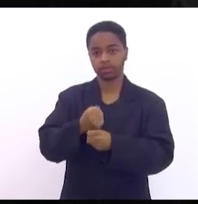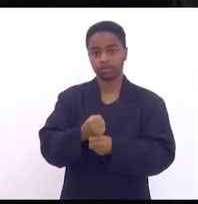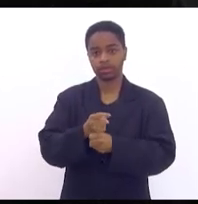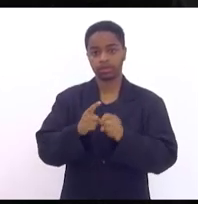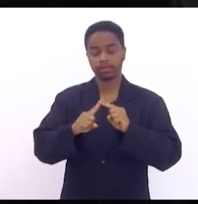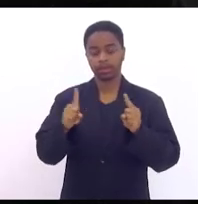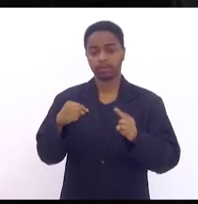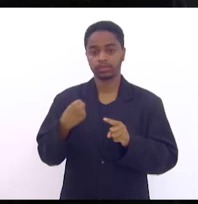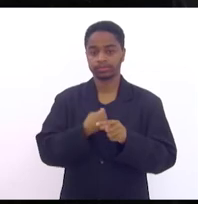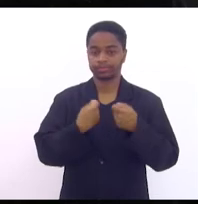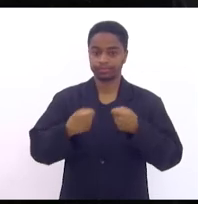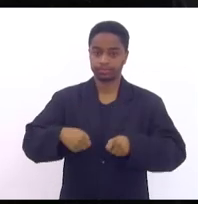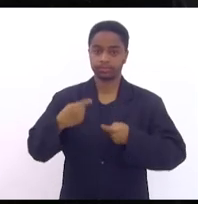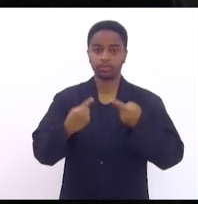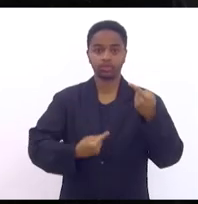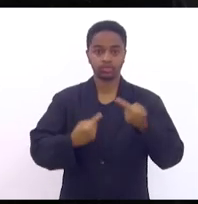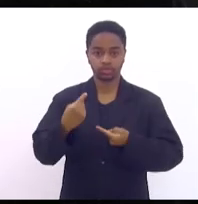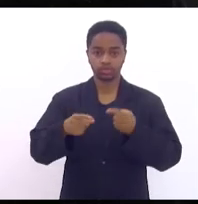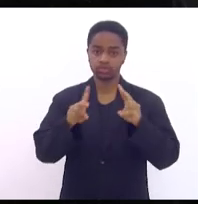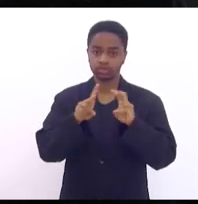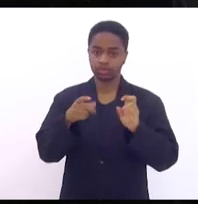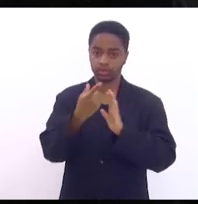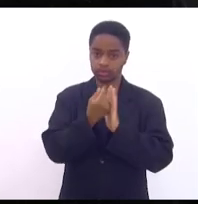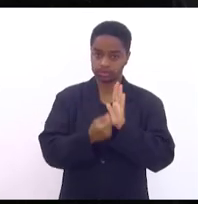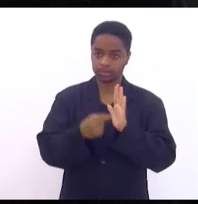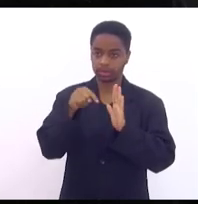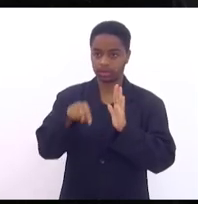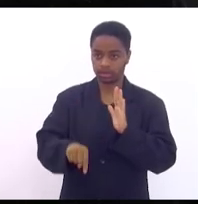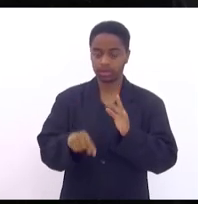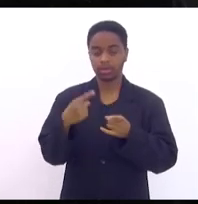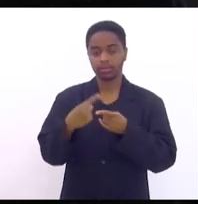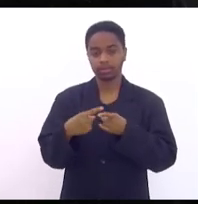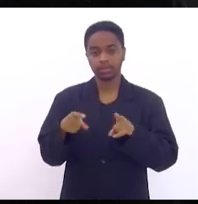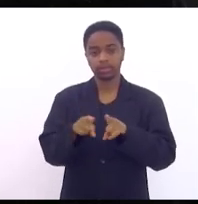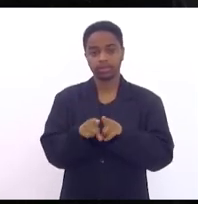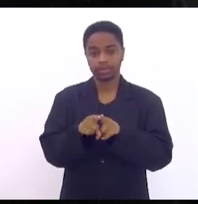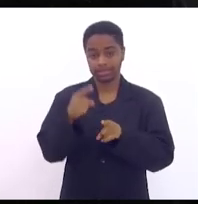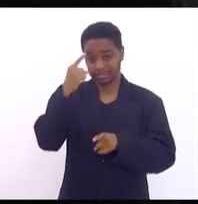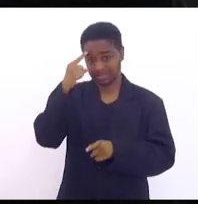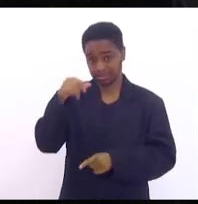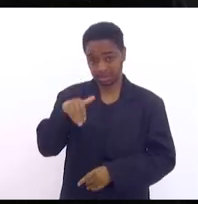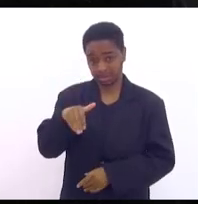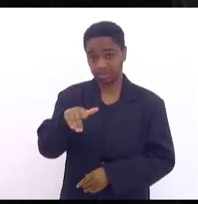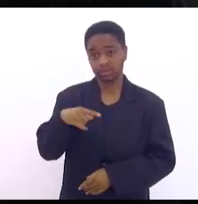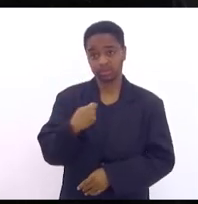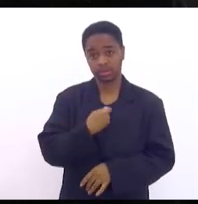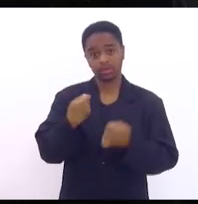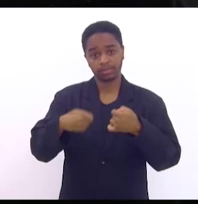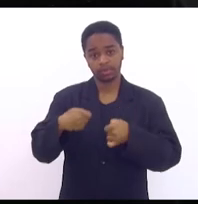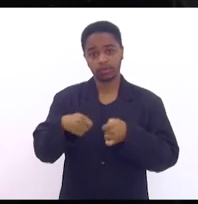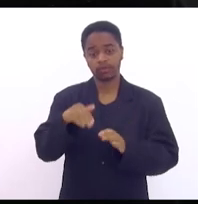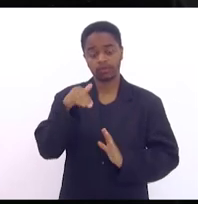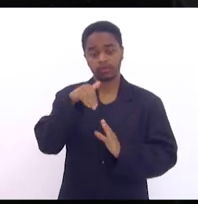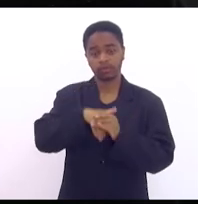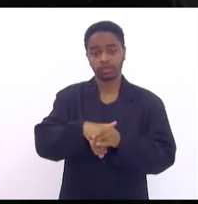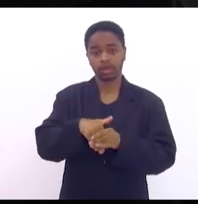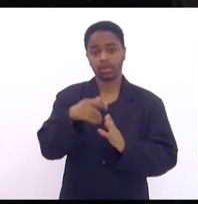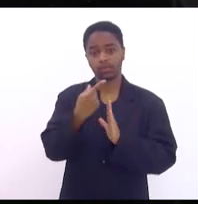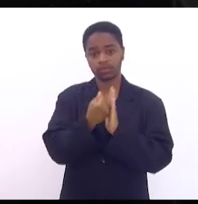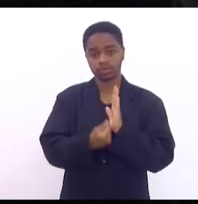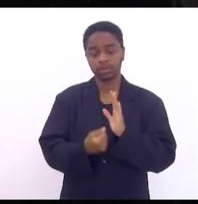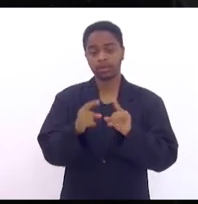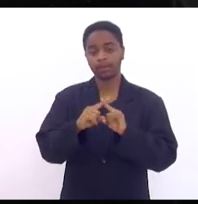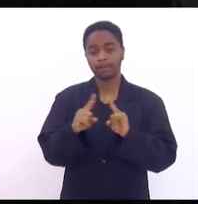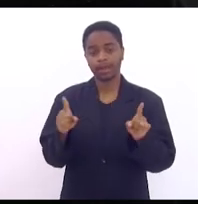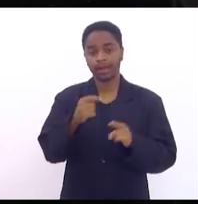termos discussões orçamentárias nessa casa. Era para, inclusive, essa semana a gente estar votando a peça do orçamento. E, ainda assim, muitas